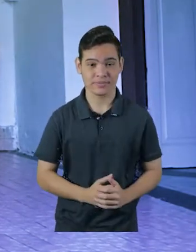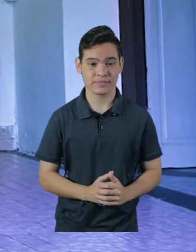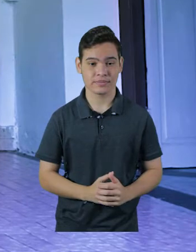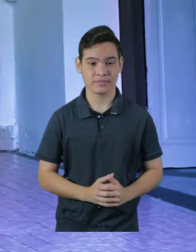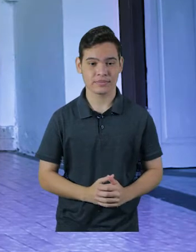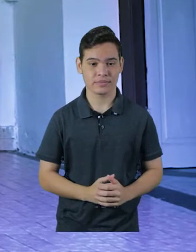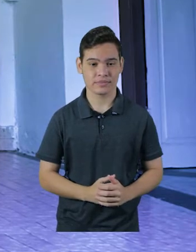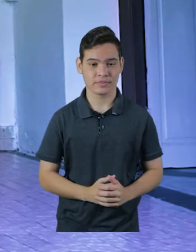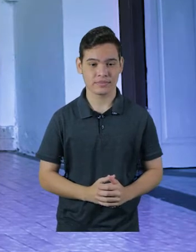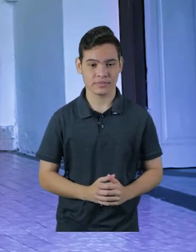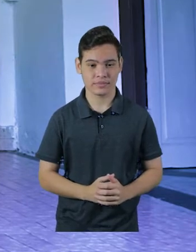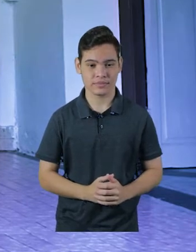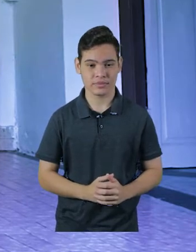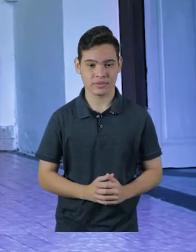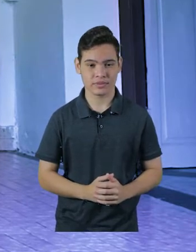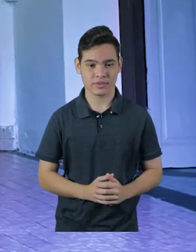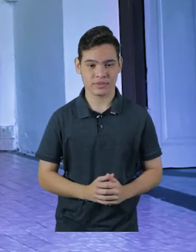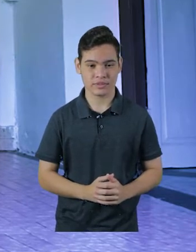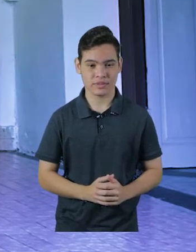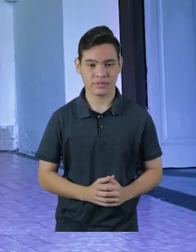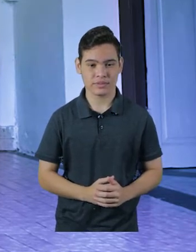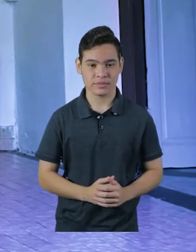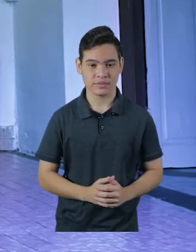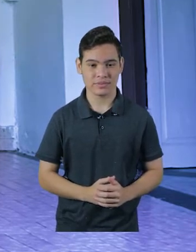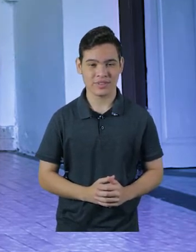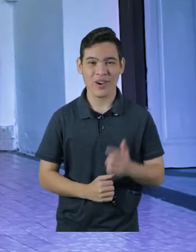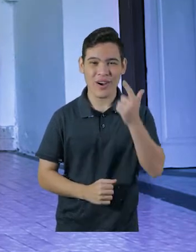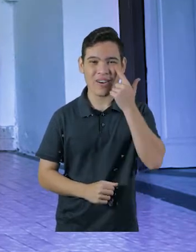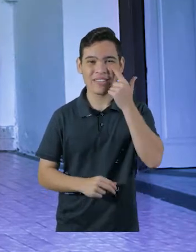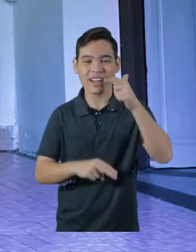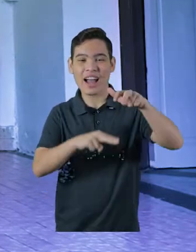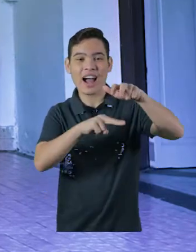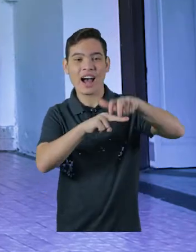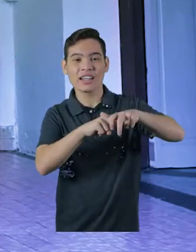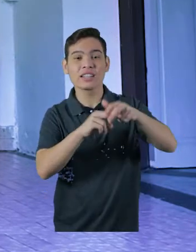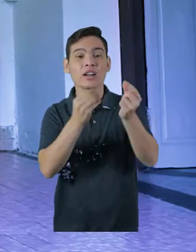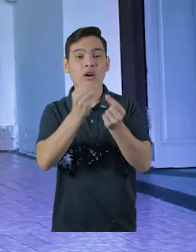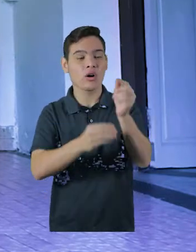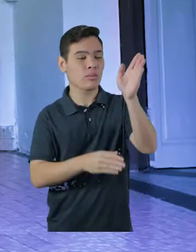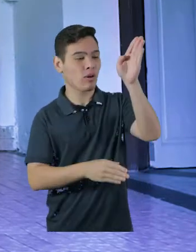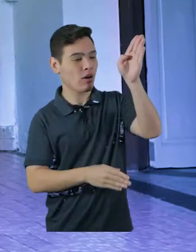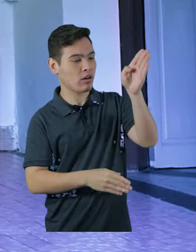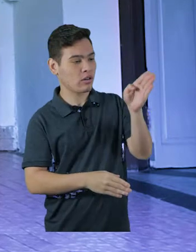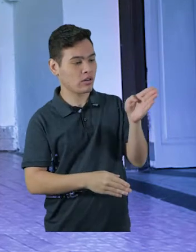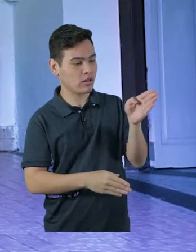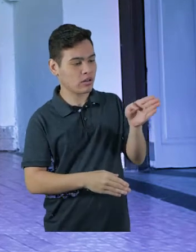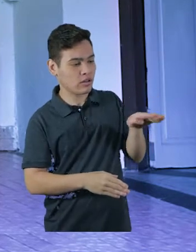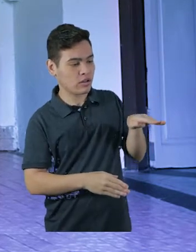nesse espaço que a própria forma da cadeira desenha,